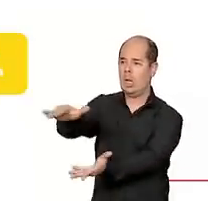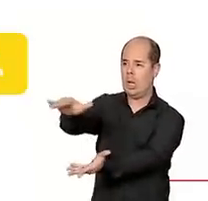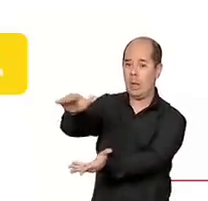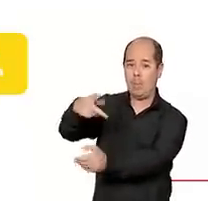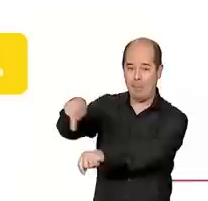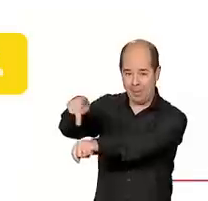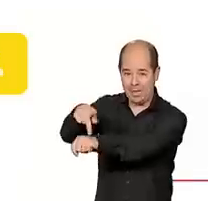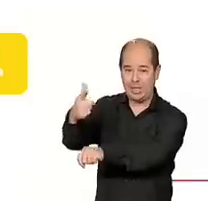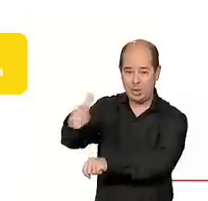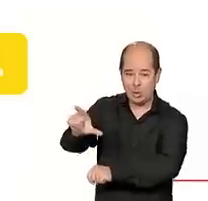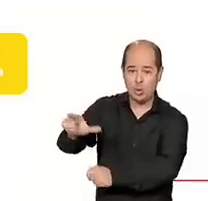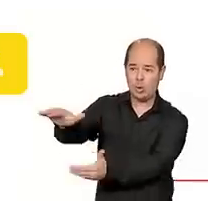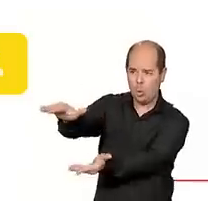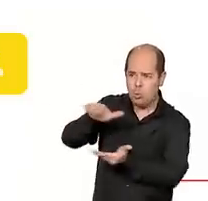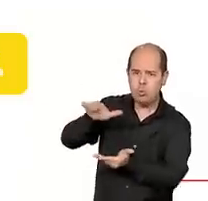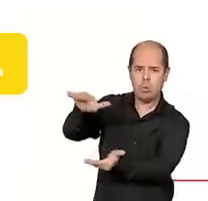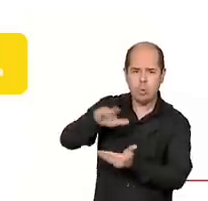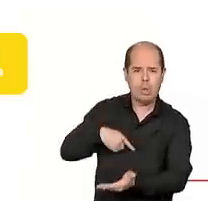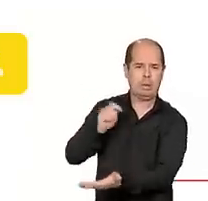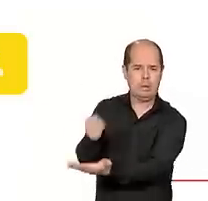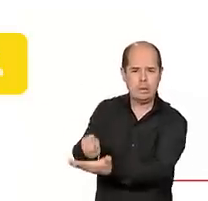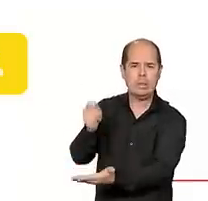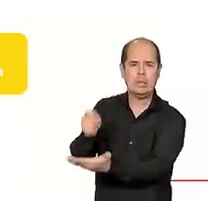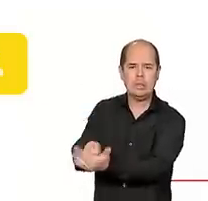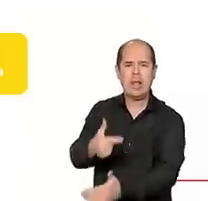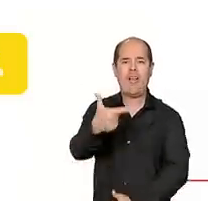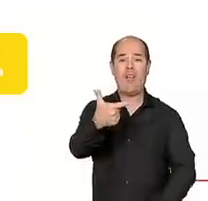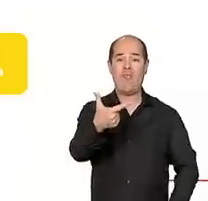bilhões de dólares e essa